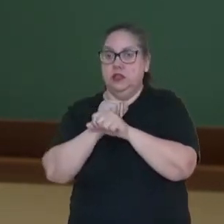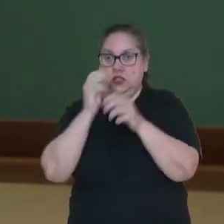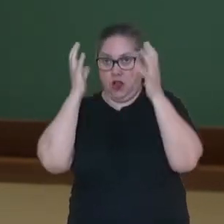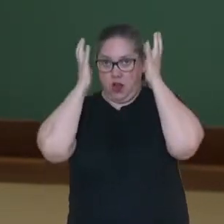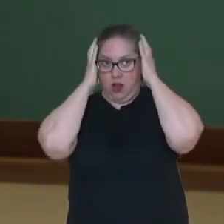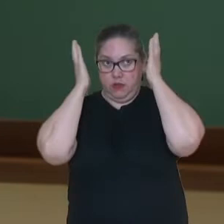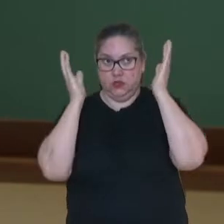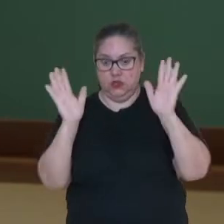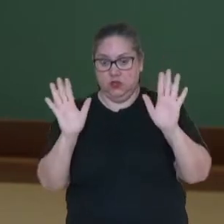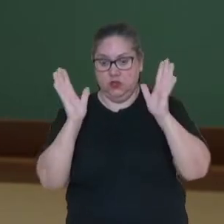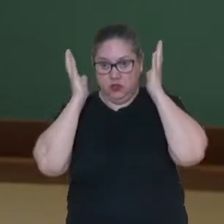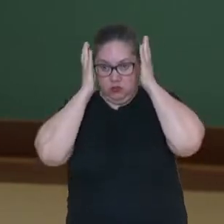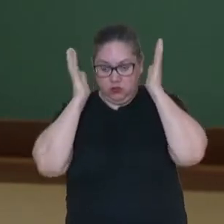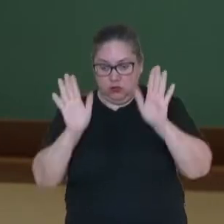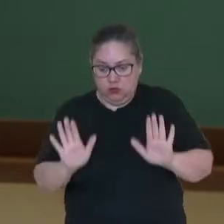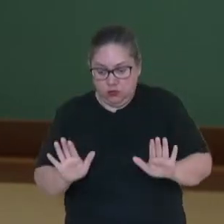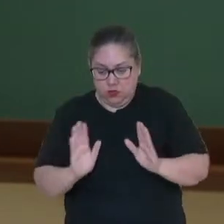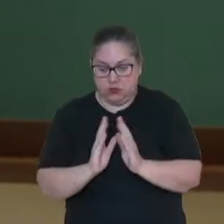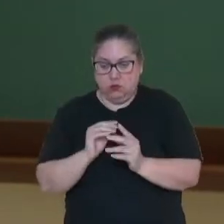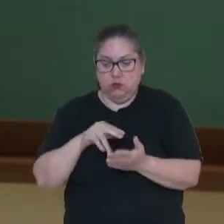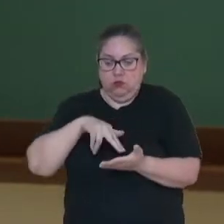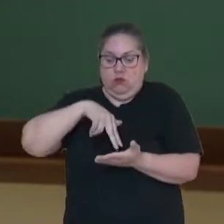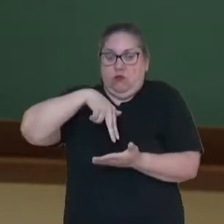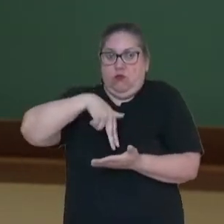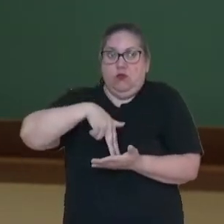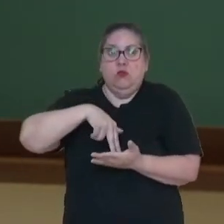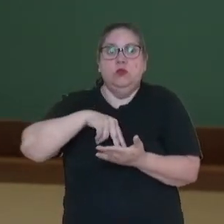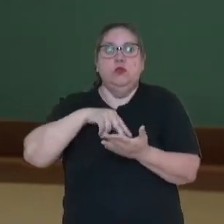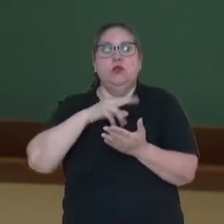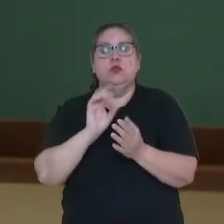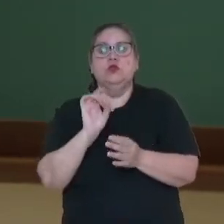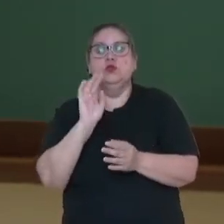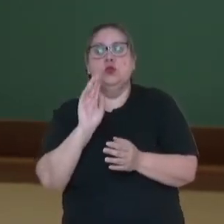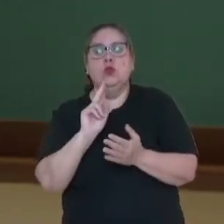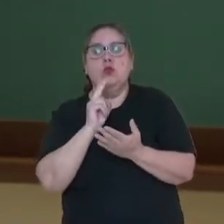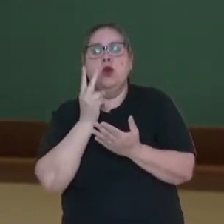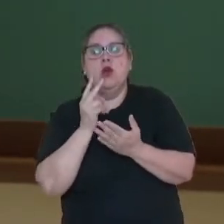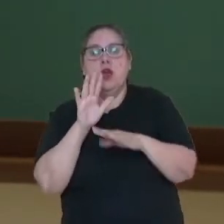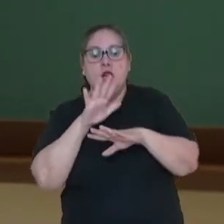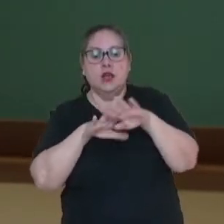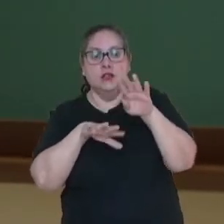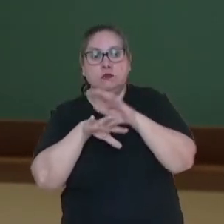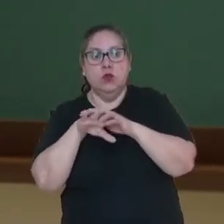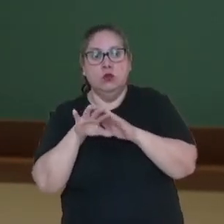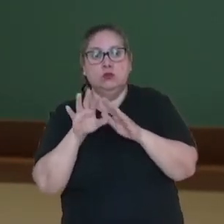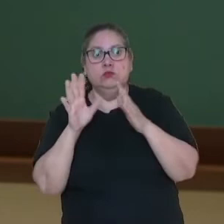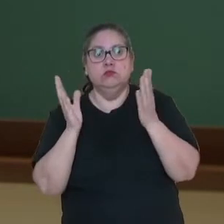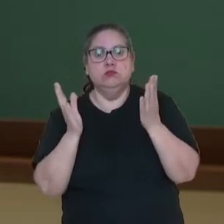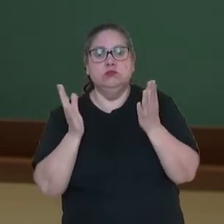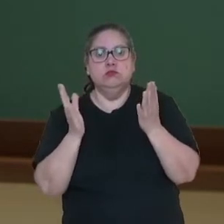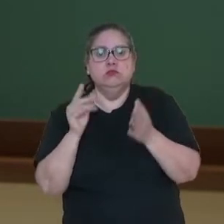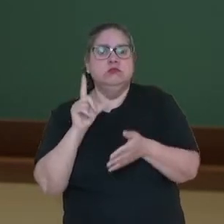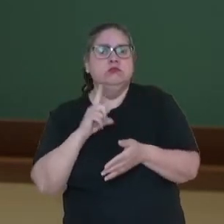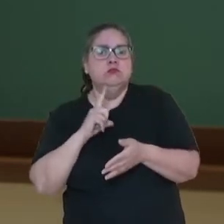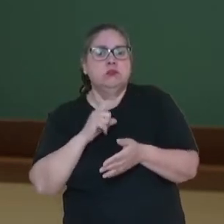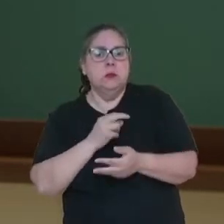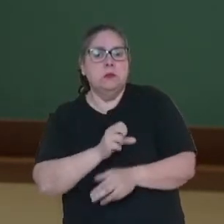cabeça, com as 2 mãos e a cabeça. Eu posso me equilibrar só com as mãos. Então